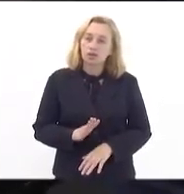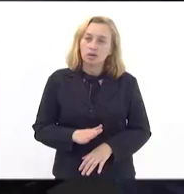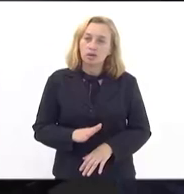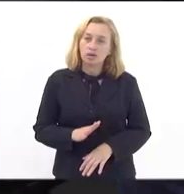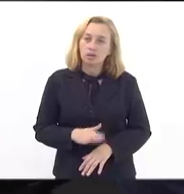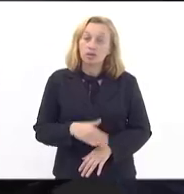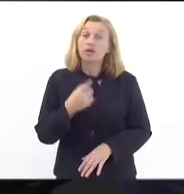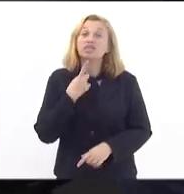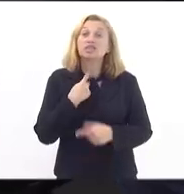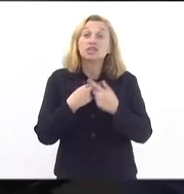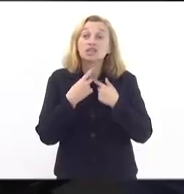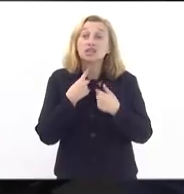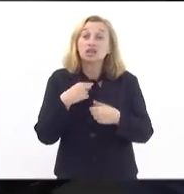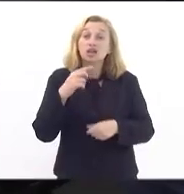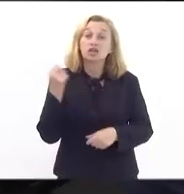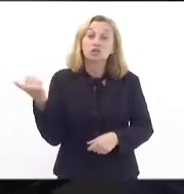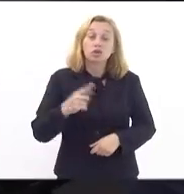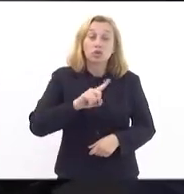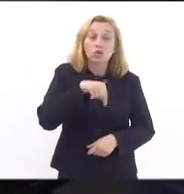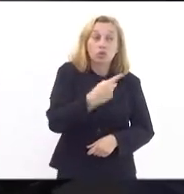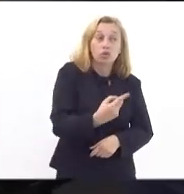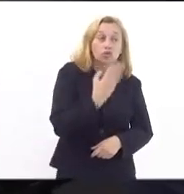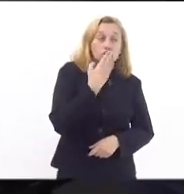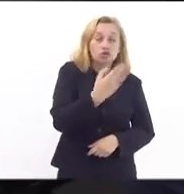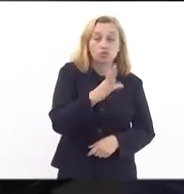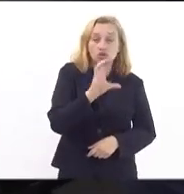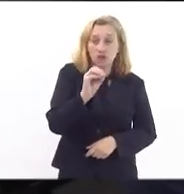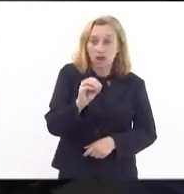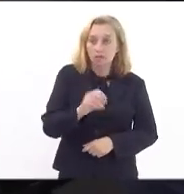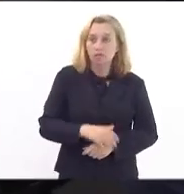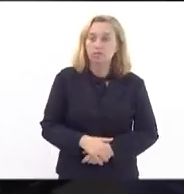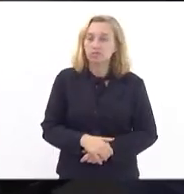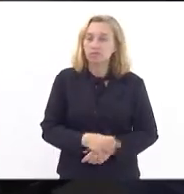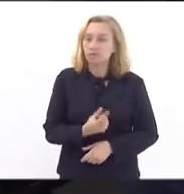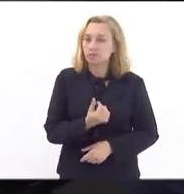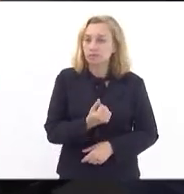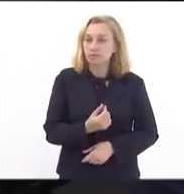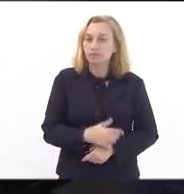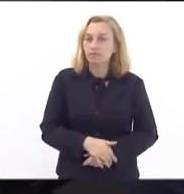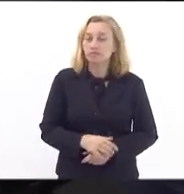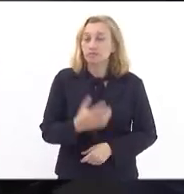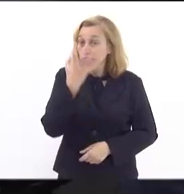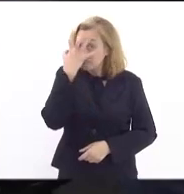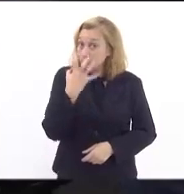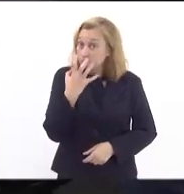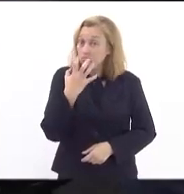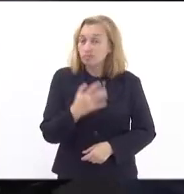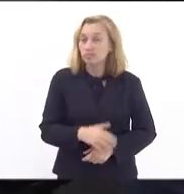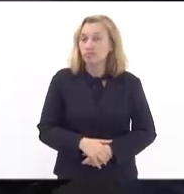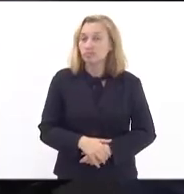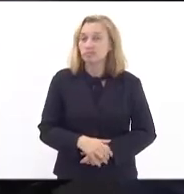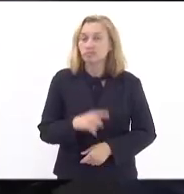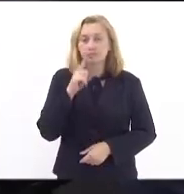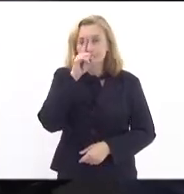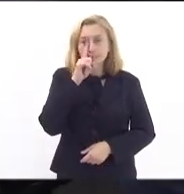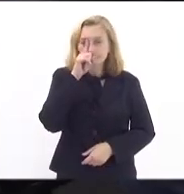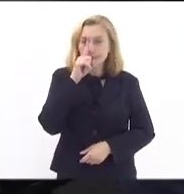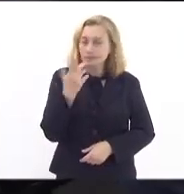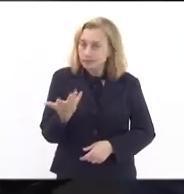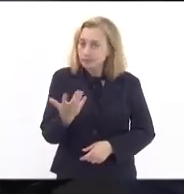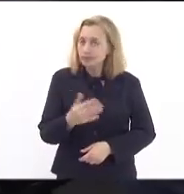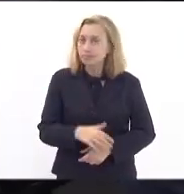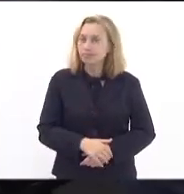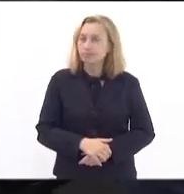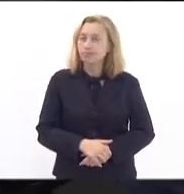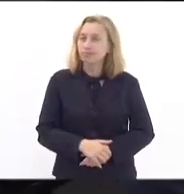cabo de sinalização ou shailesh eu só de uma gravidade imensa um riscos seríssimos